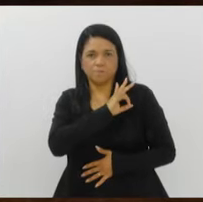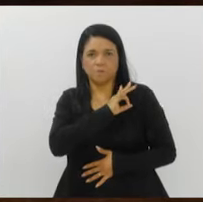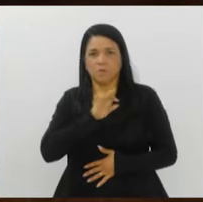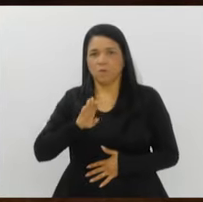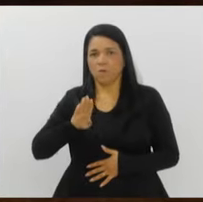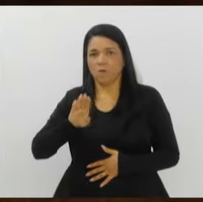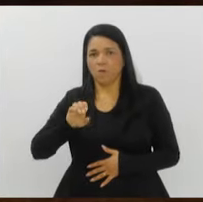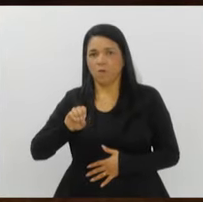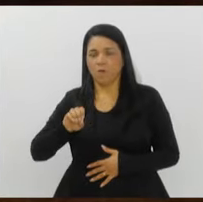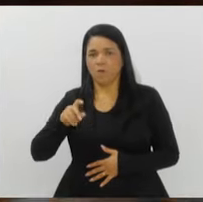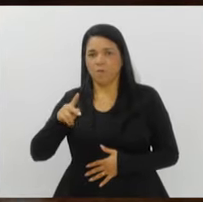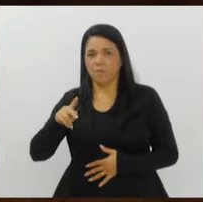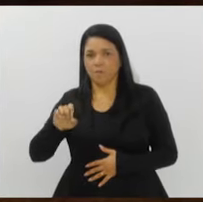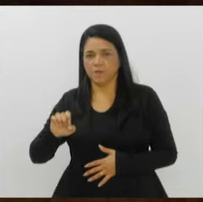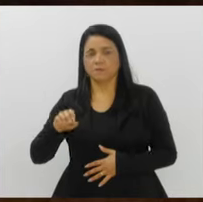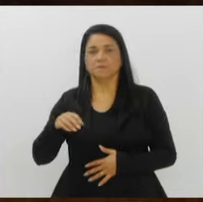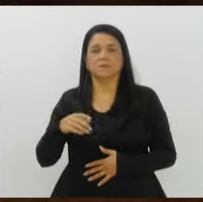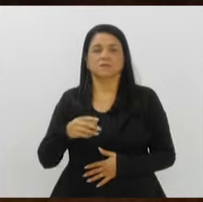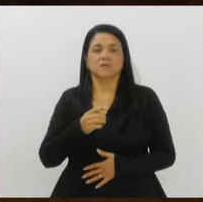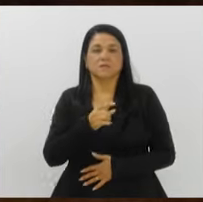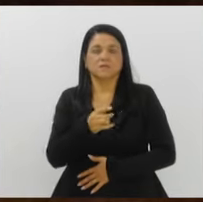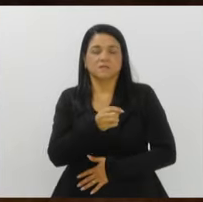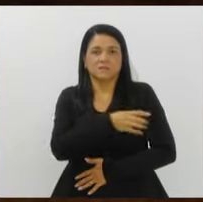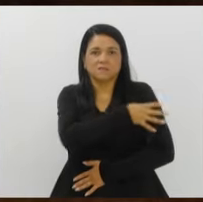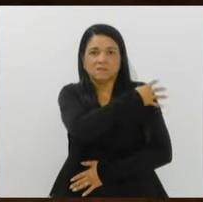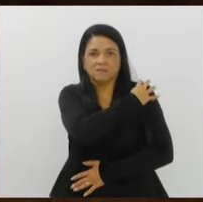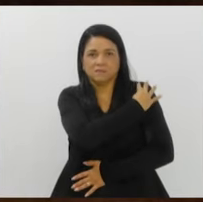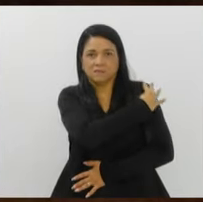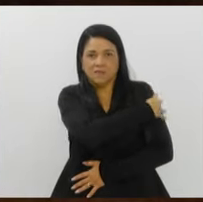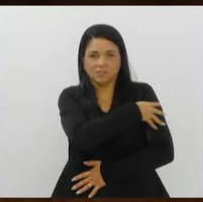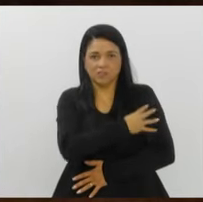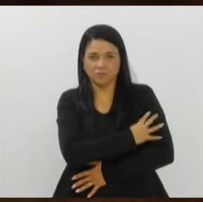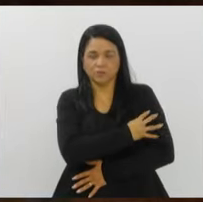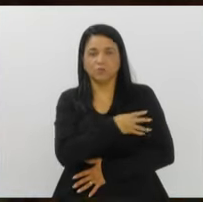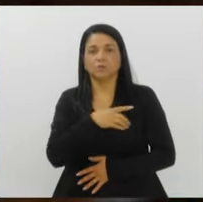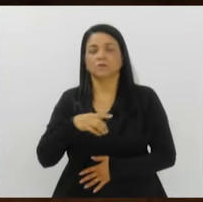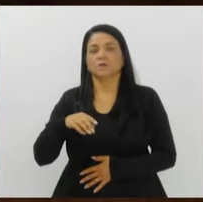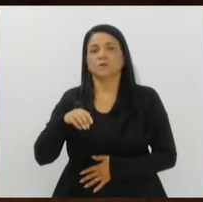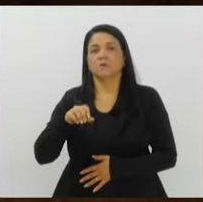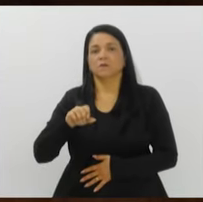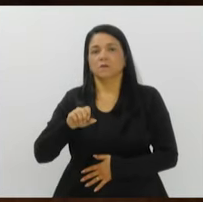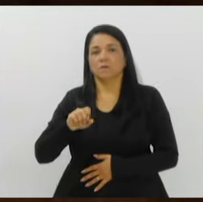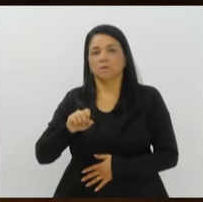Sargento Galdino, morador de Duque de Caxias, que infelizmente perdeu sua vida,